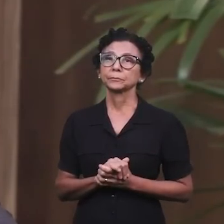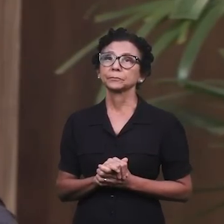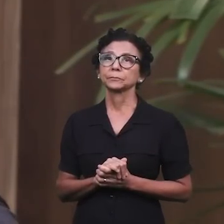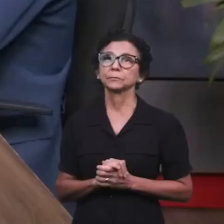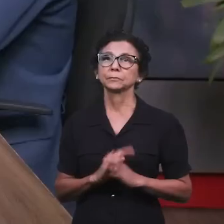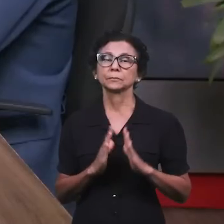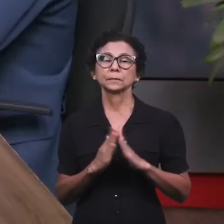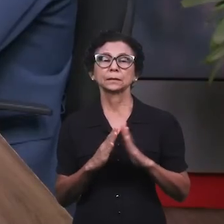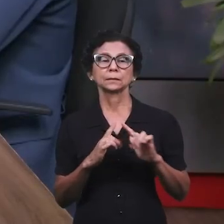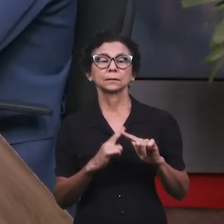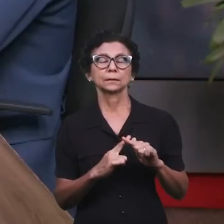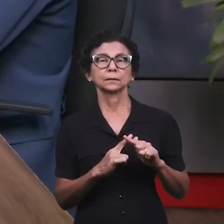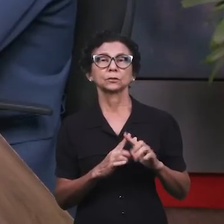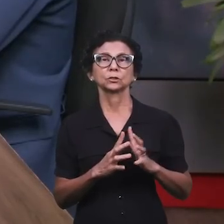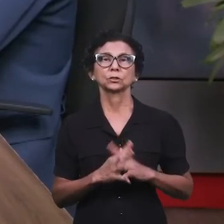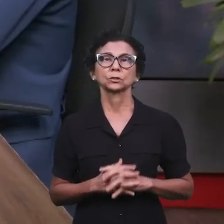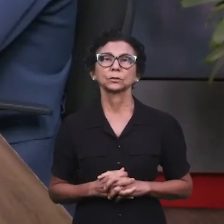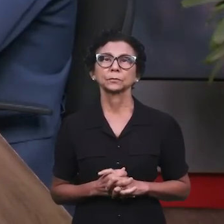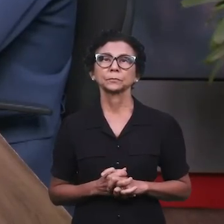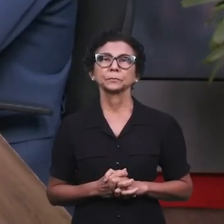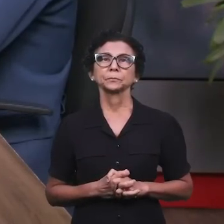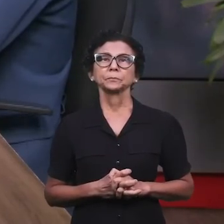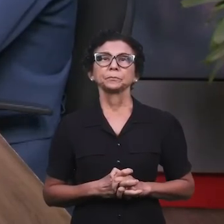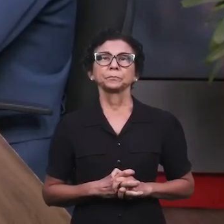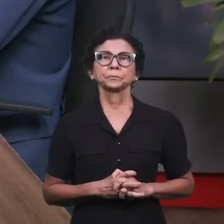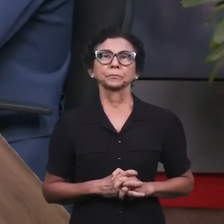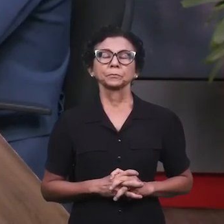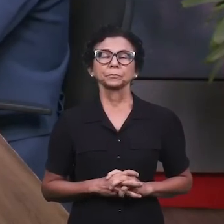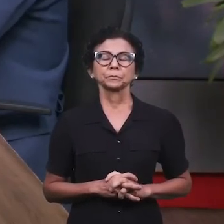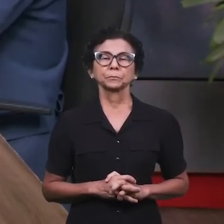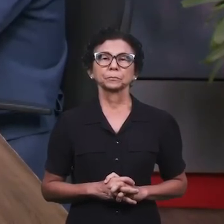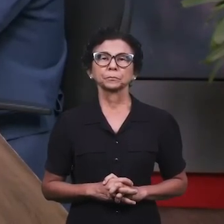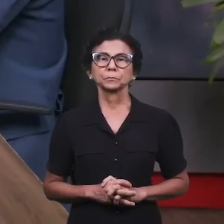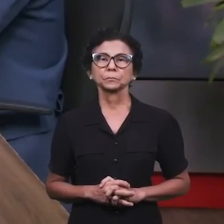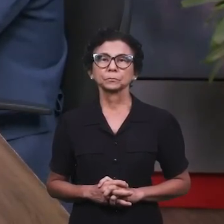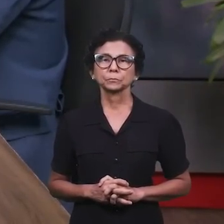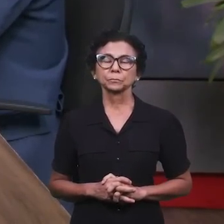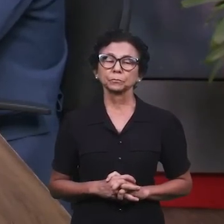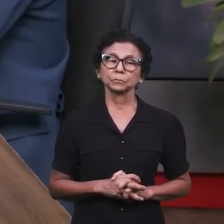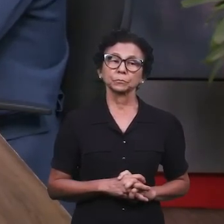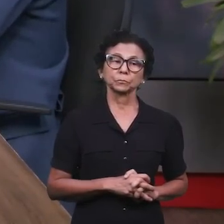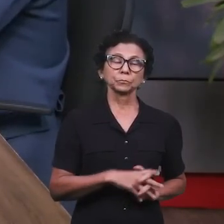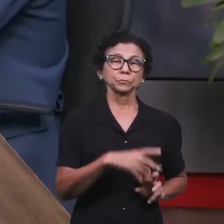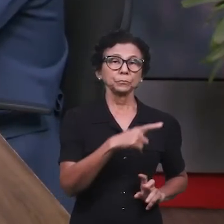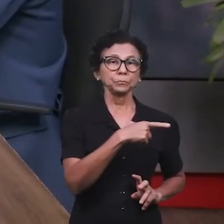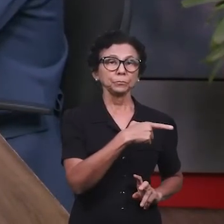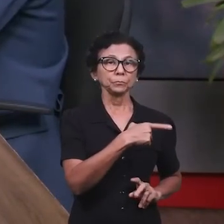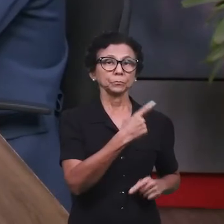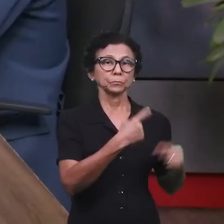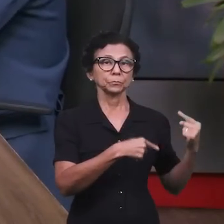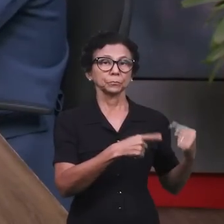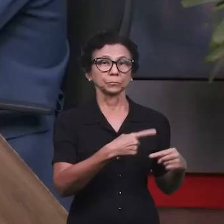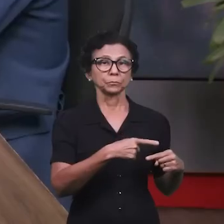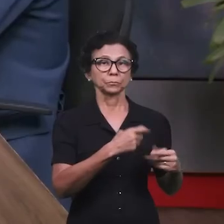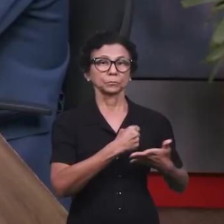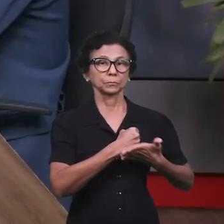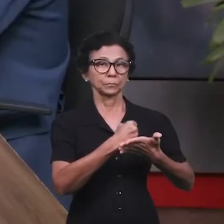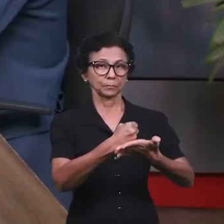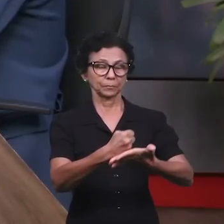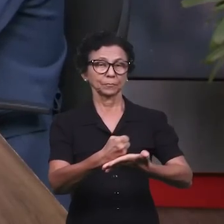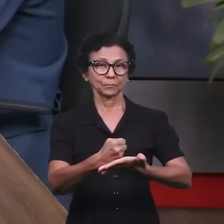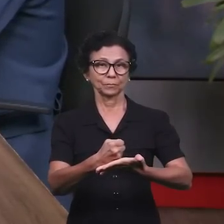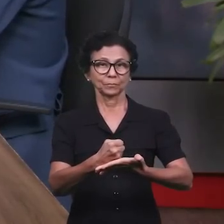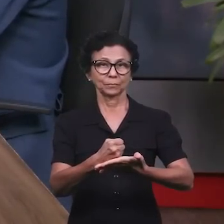Wells, que a igreja, o governo, ele toma ali e se apoia a igreja, né? Nasce ali a igreja romana, né? É esse momento